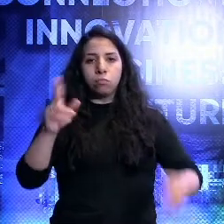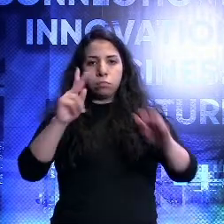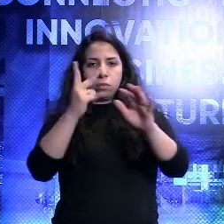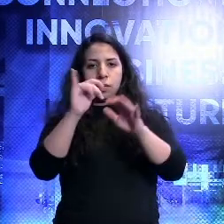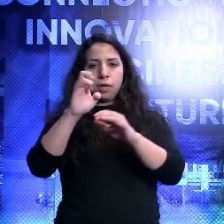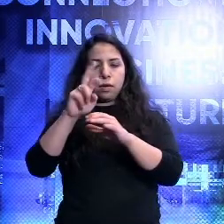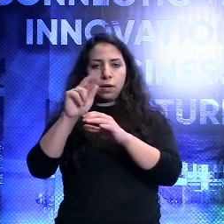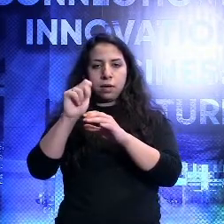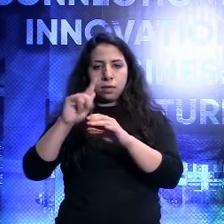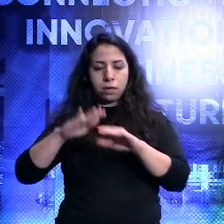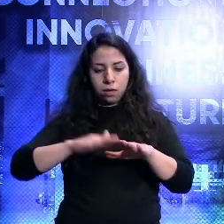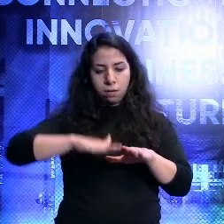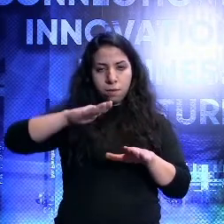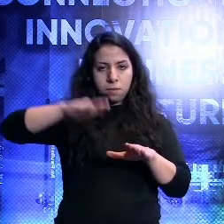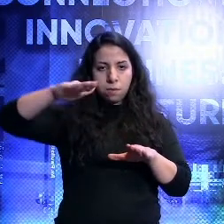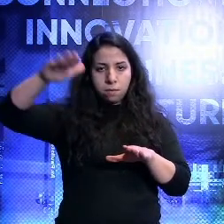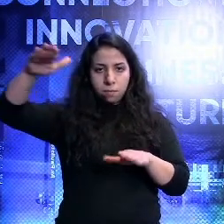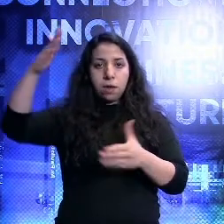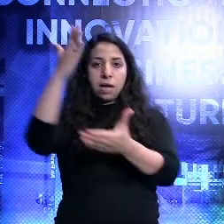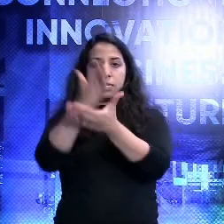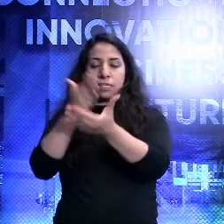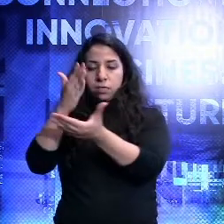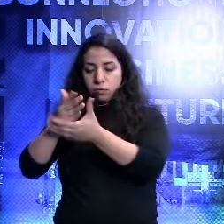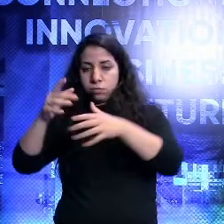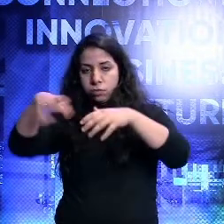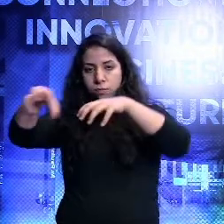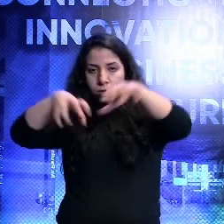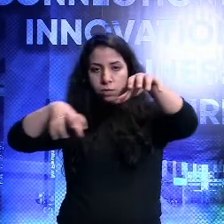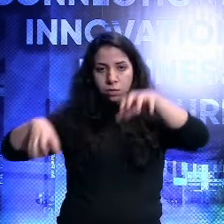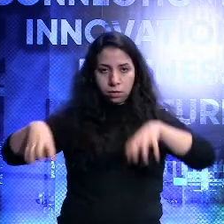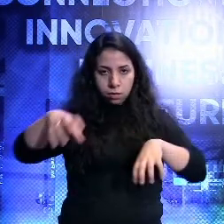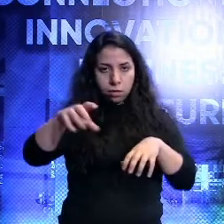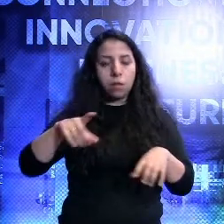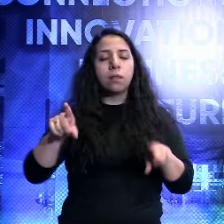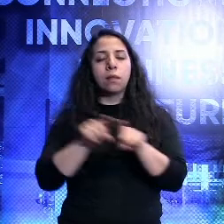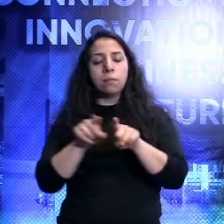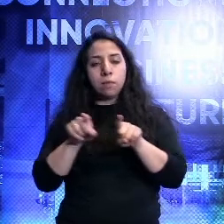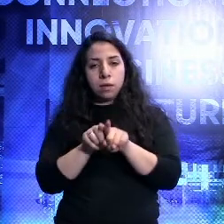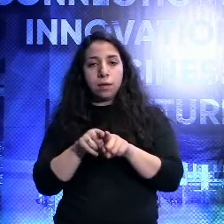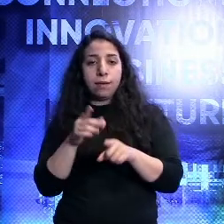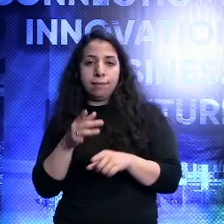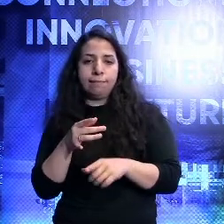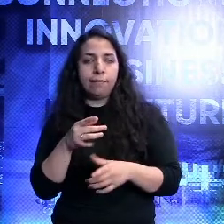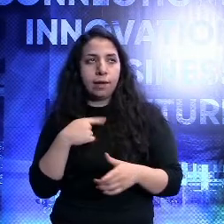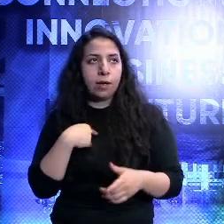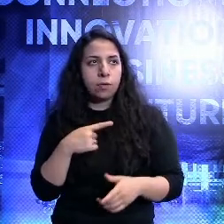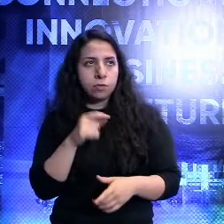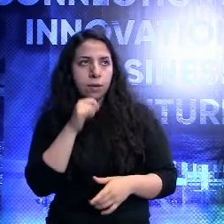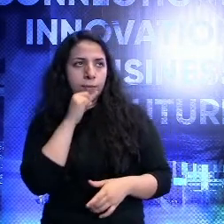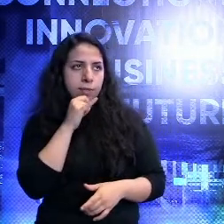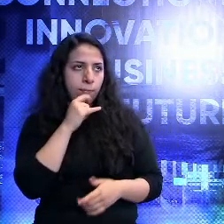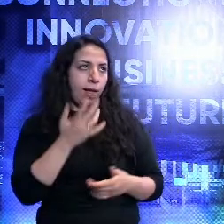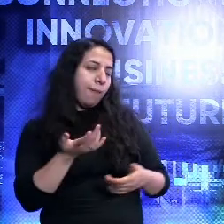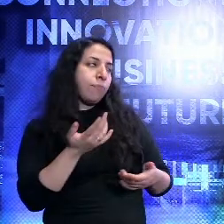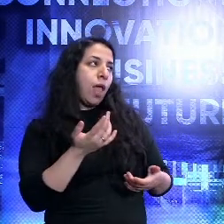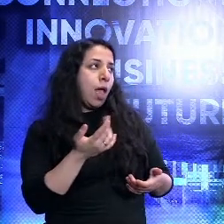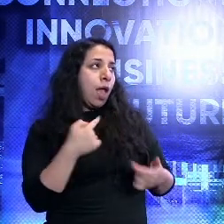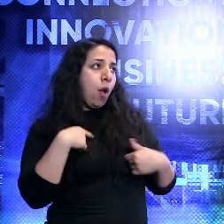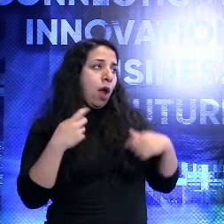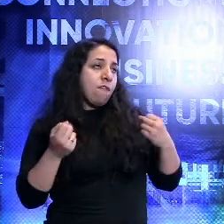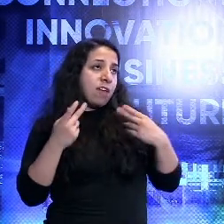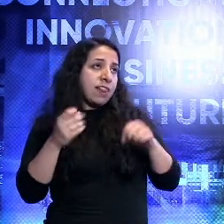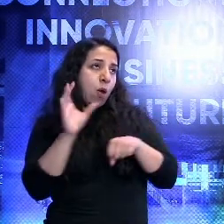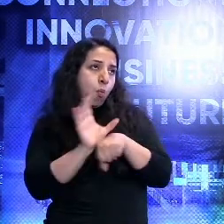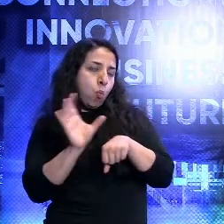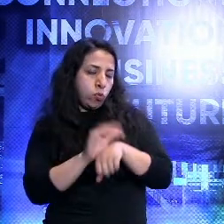exemplo, que me interessam as pessoas de nível médio, porque as de nível superior já cursaram aquele curso que eu quero vender, uma renda